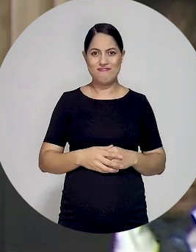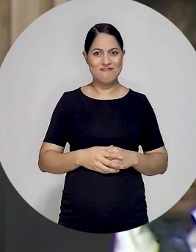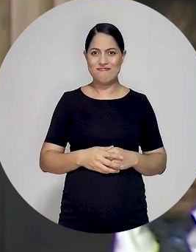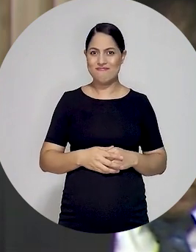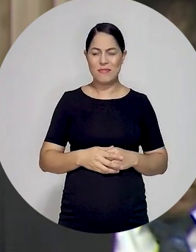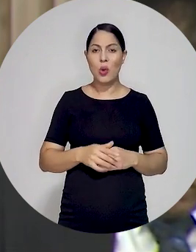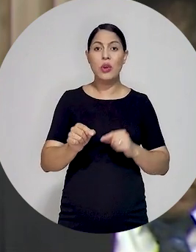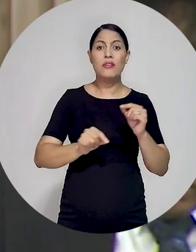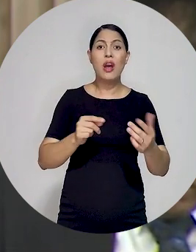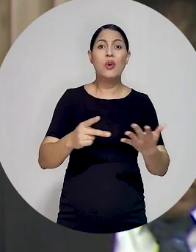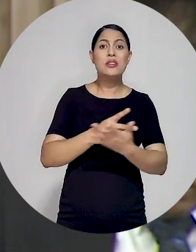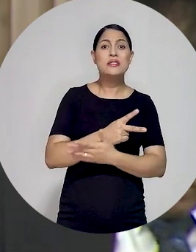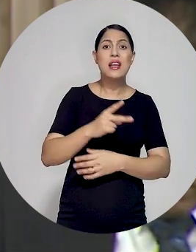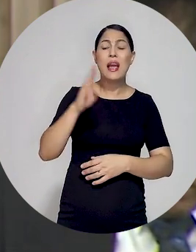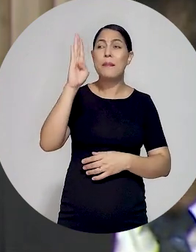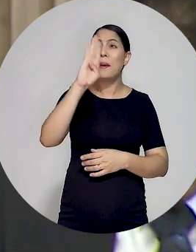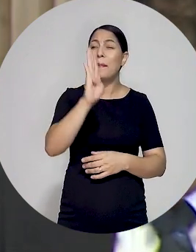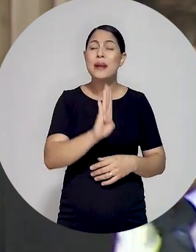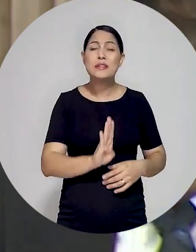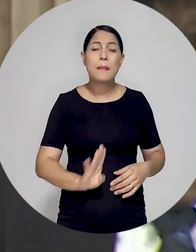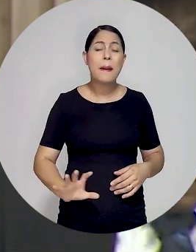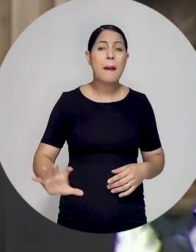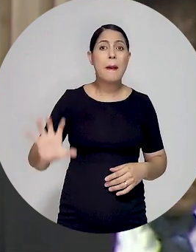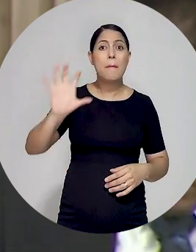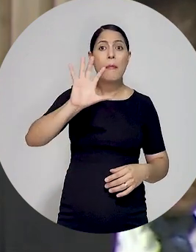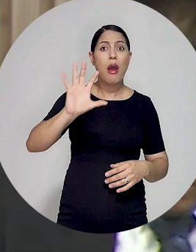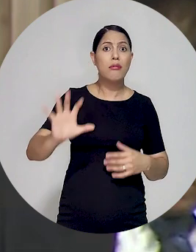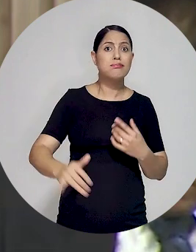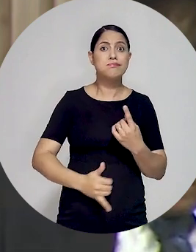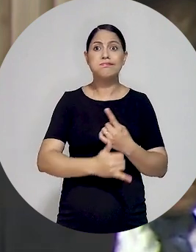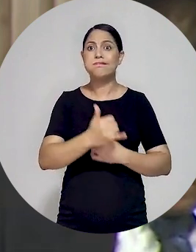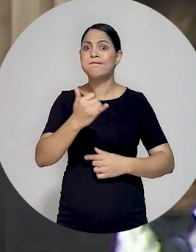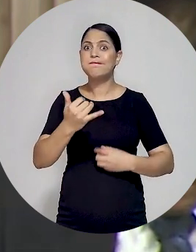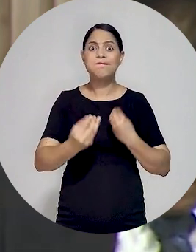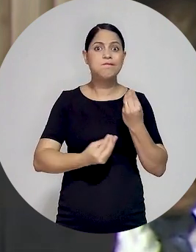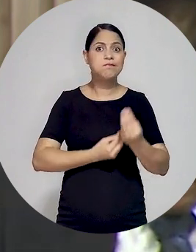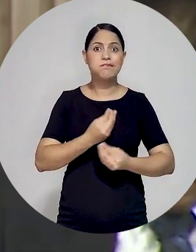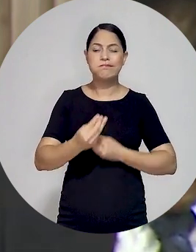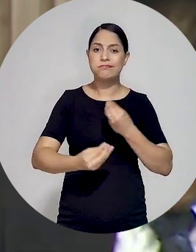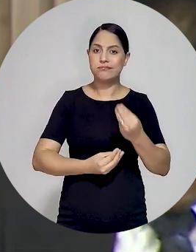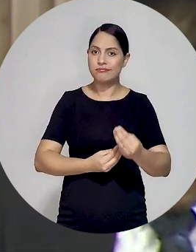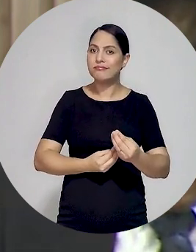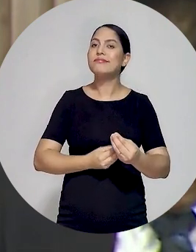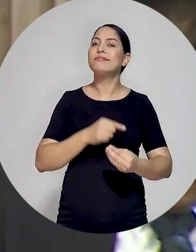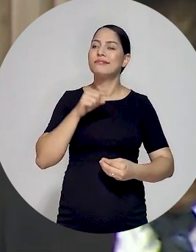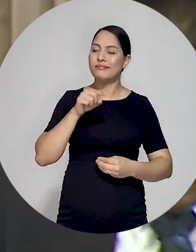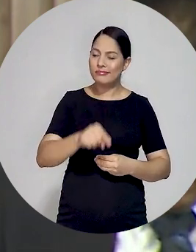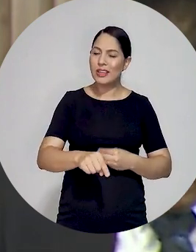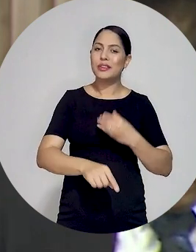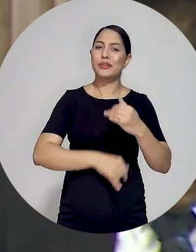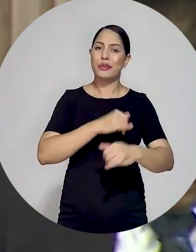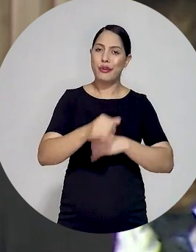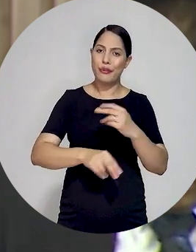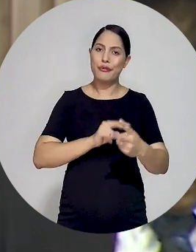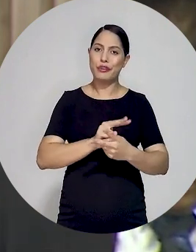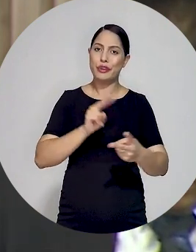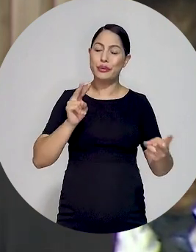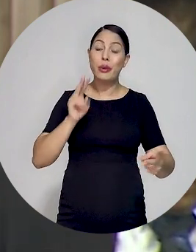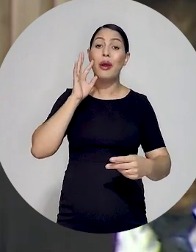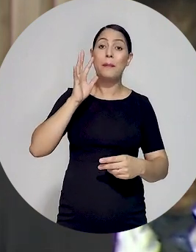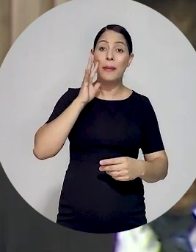na tela, isso se espraia para o país inteiro. Então é muito importante